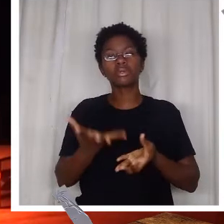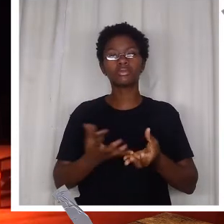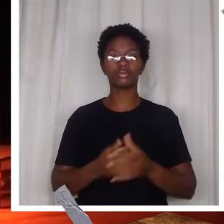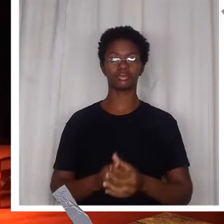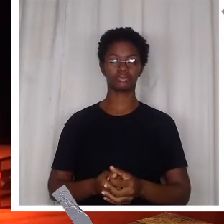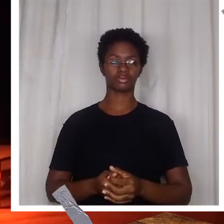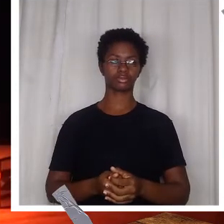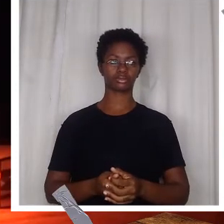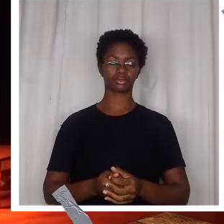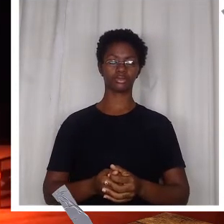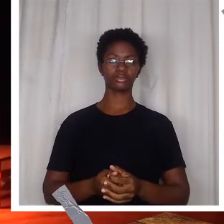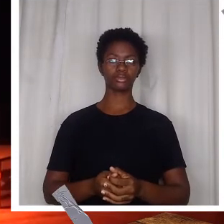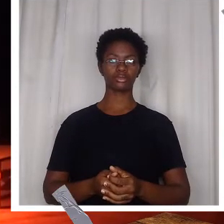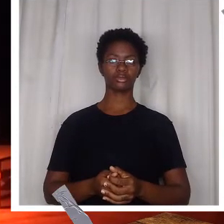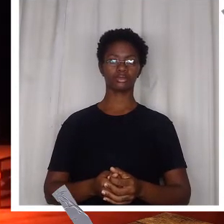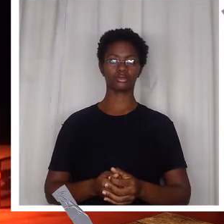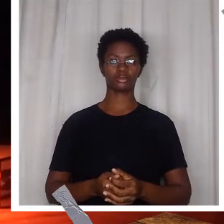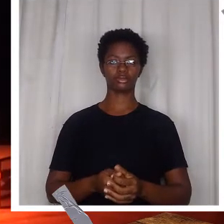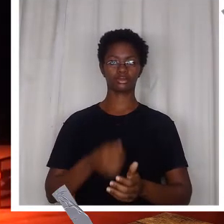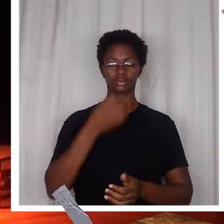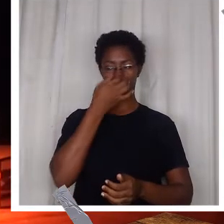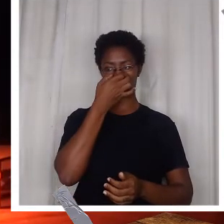É a história que nós vamos ouvir agora.